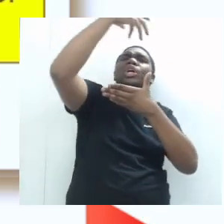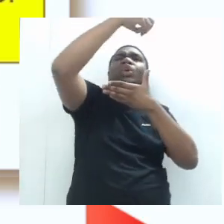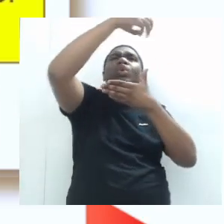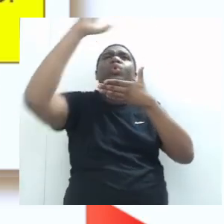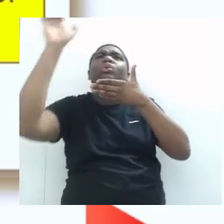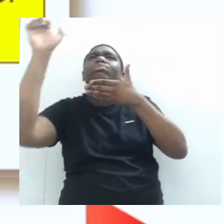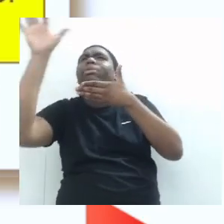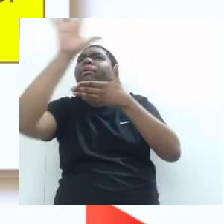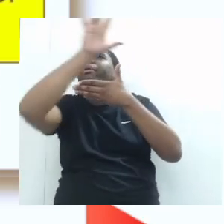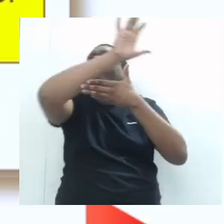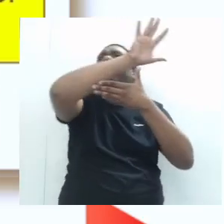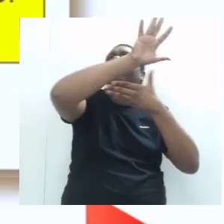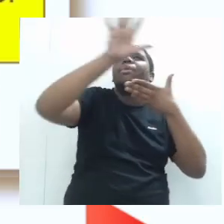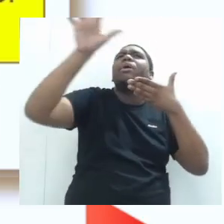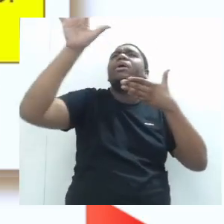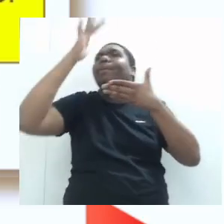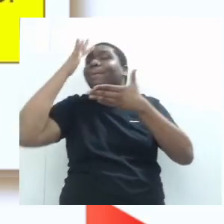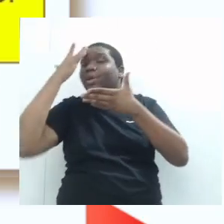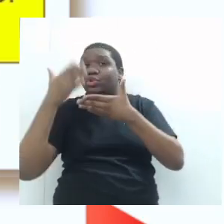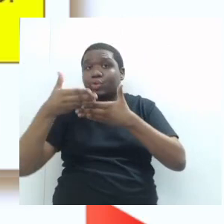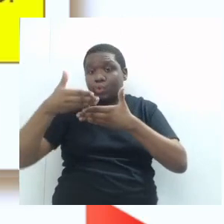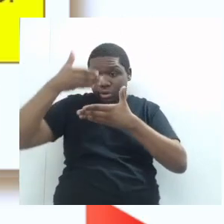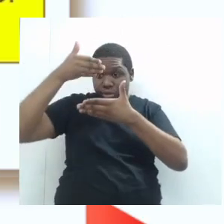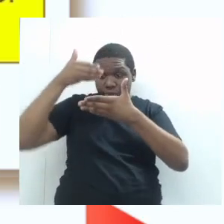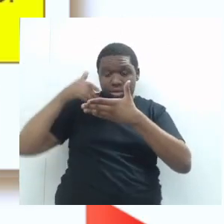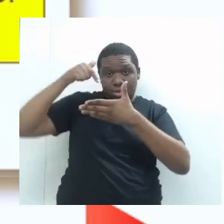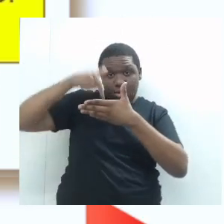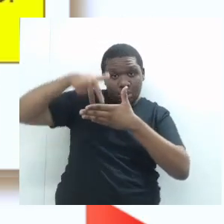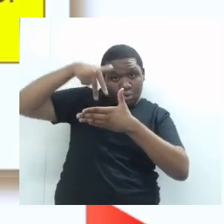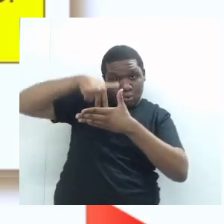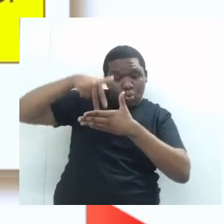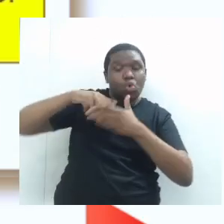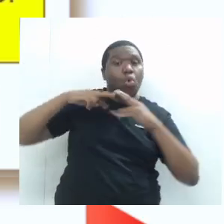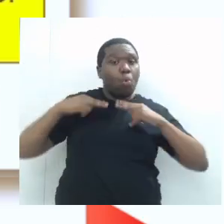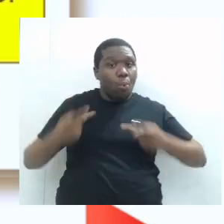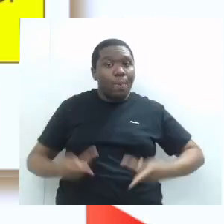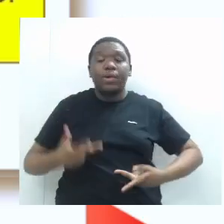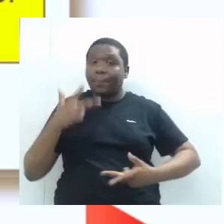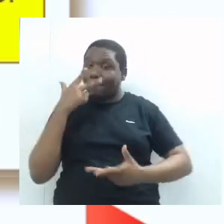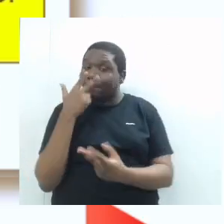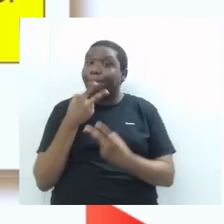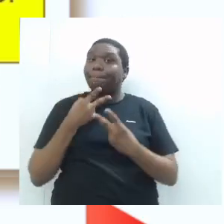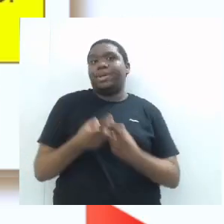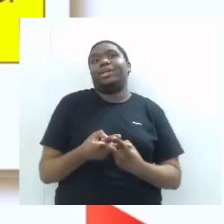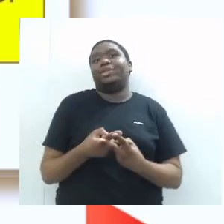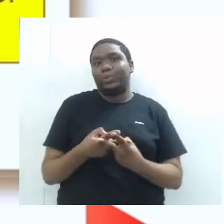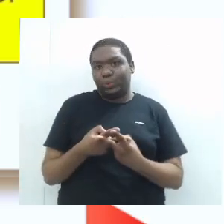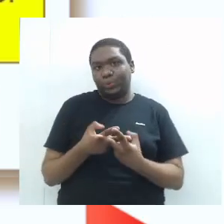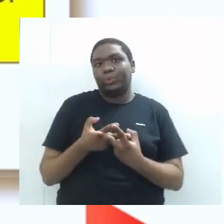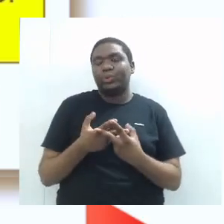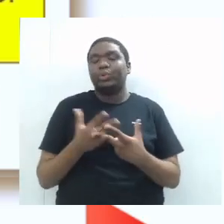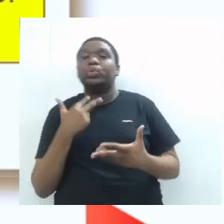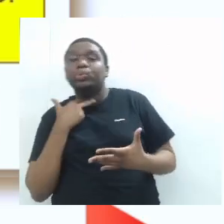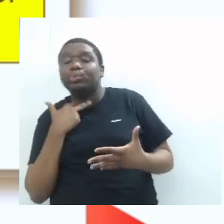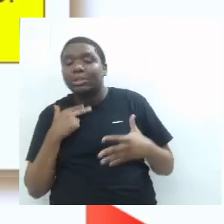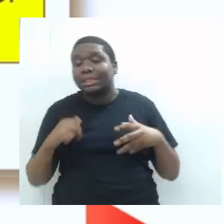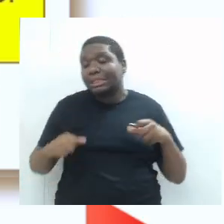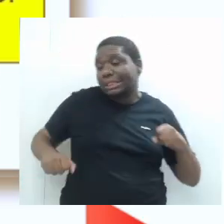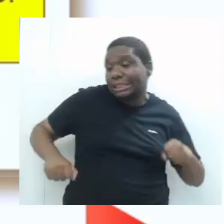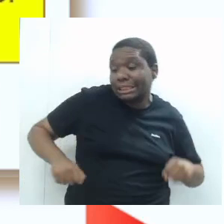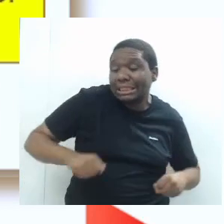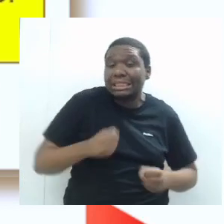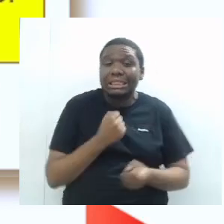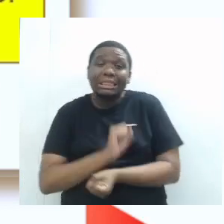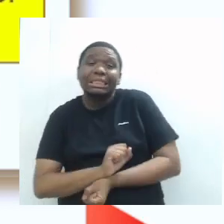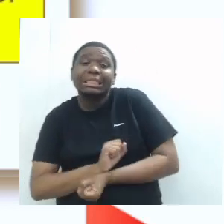que nasceram, preste bem atenção, acorrentados, sem poder mover-se, forçados a